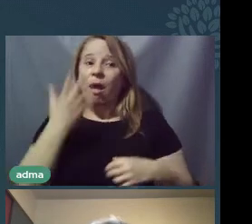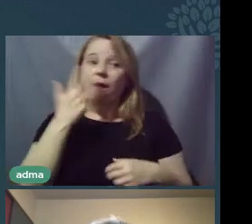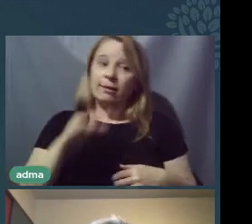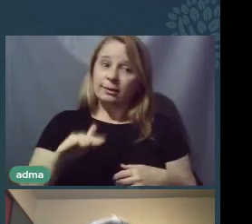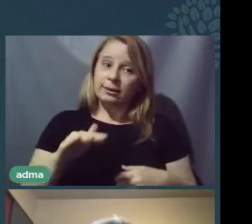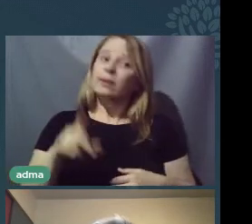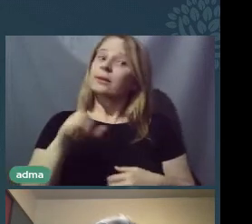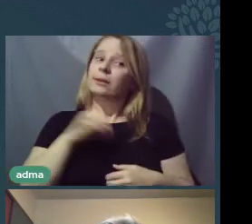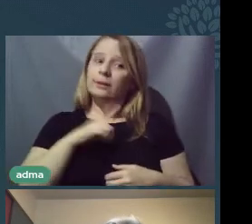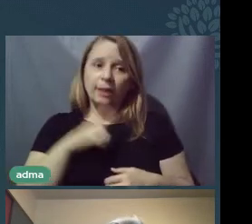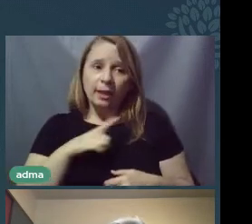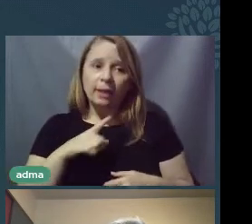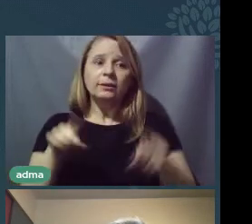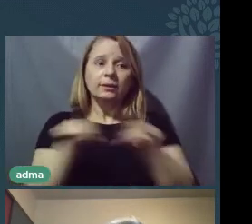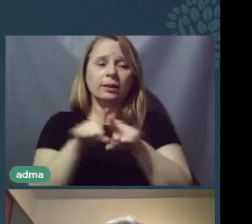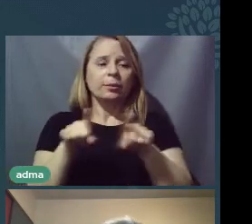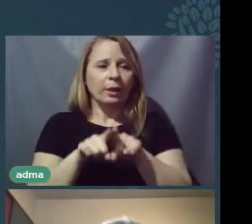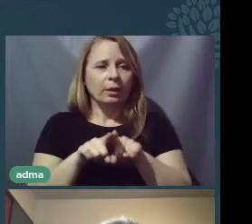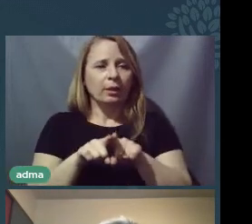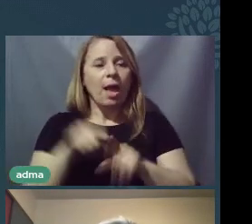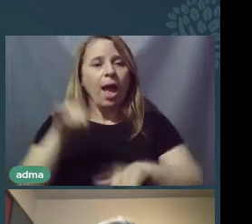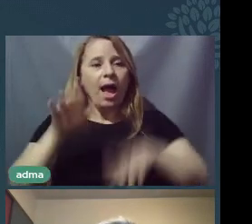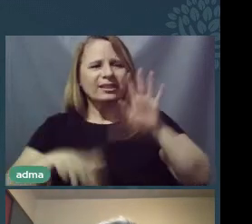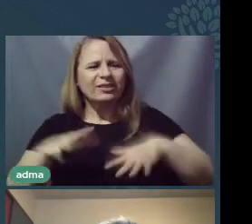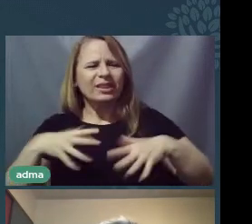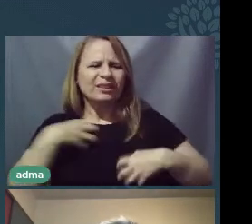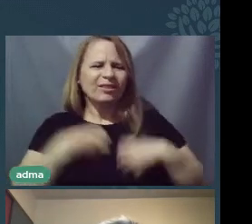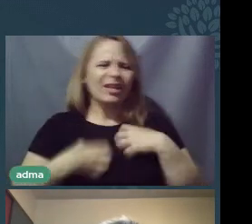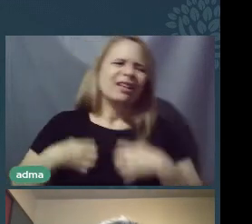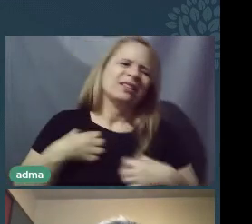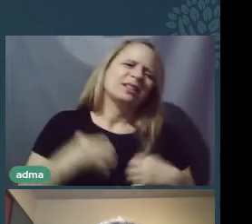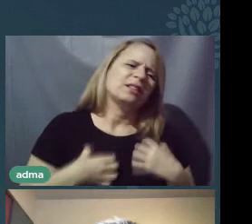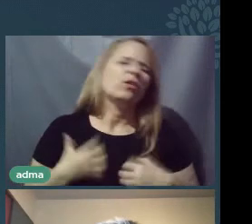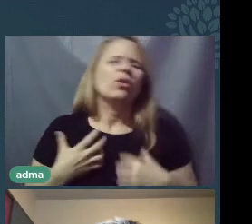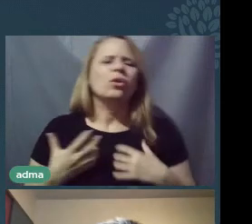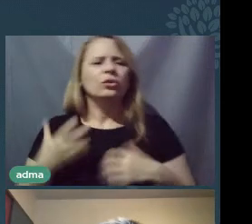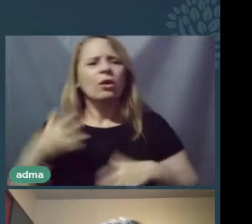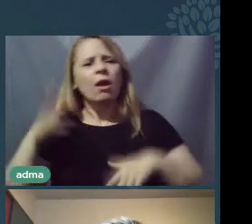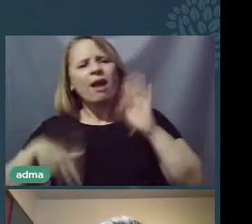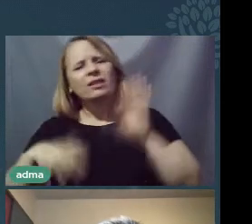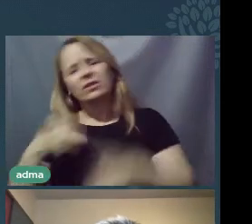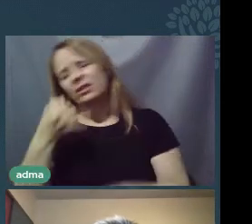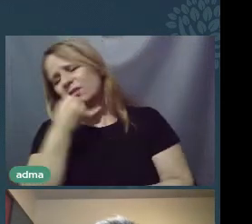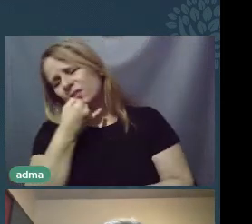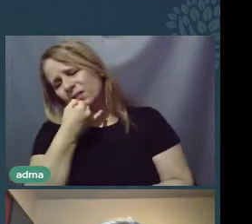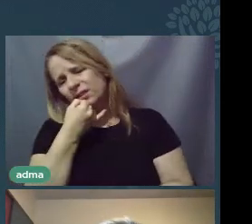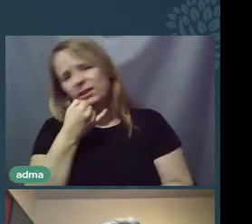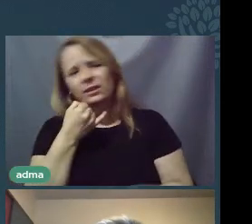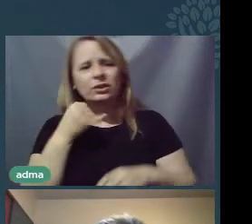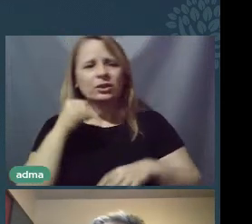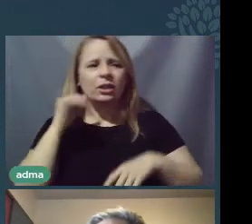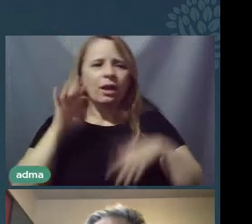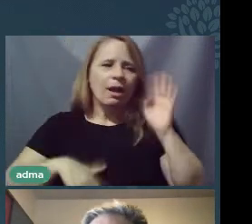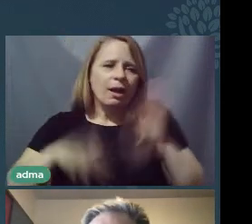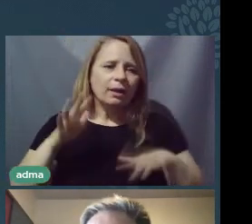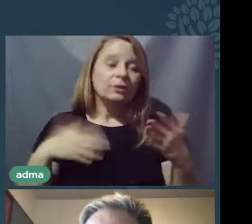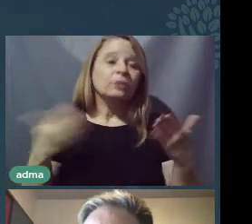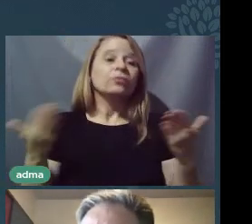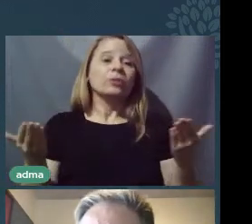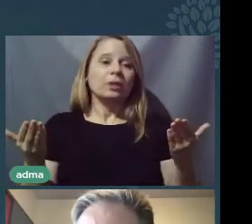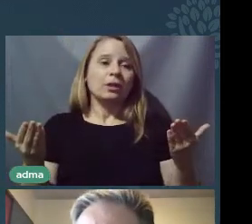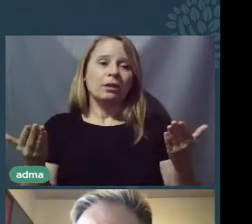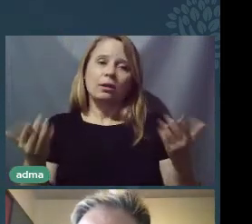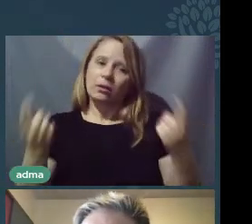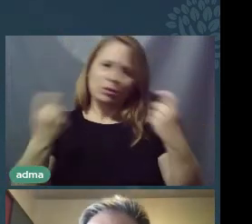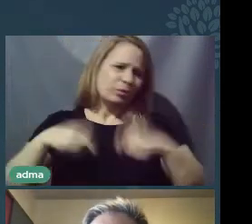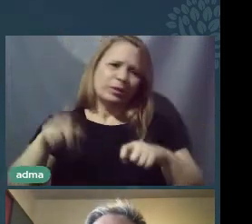essa díade, né? Ora eles estão mais ansiosos por conta de uma coisa, ora estão deprimidos. Nem preciso falar aqui,